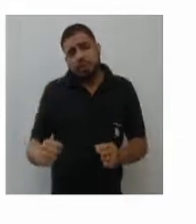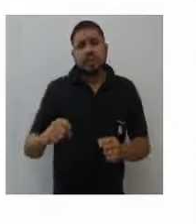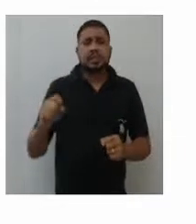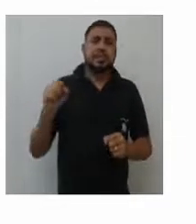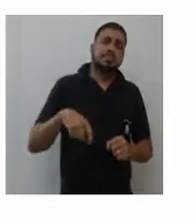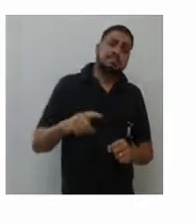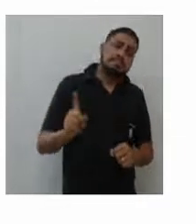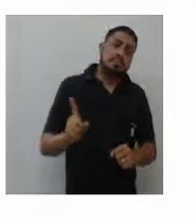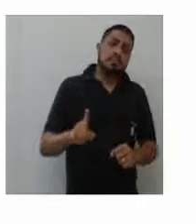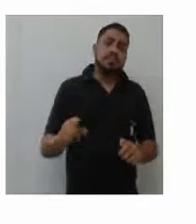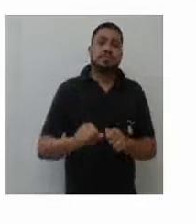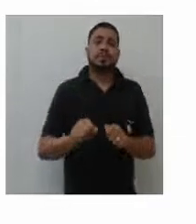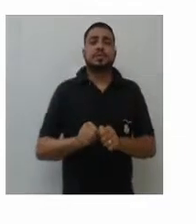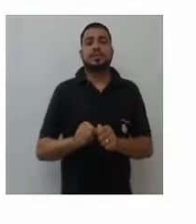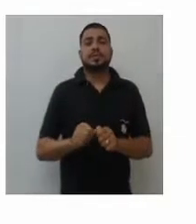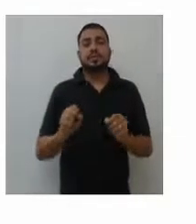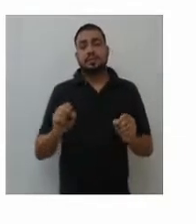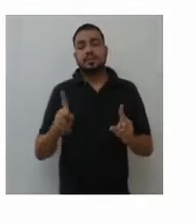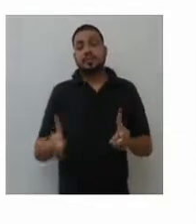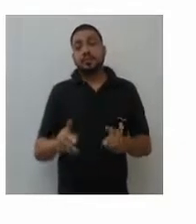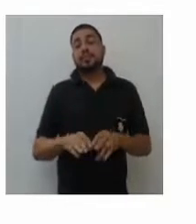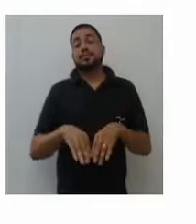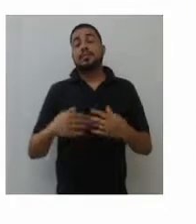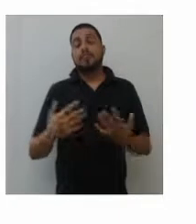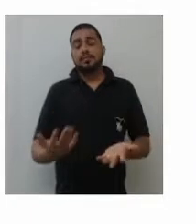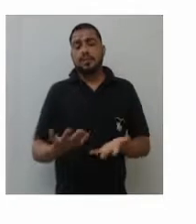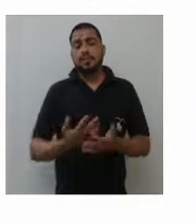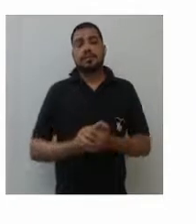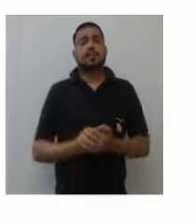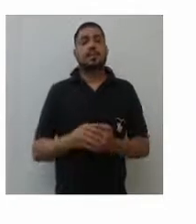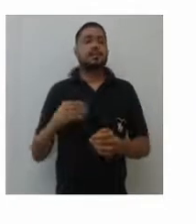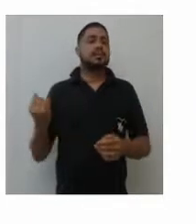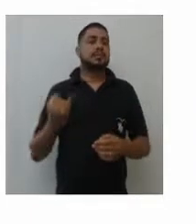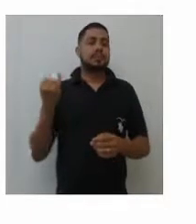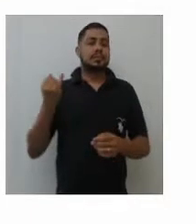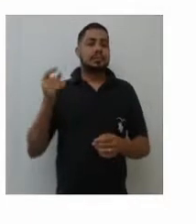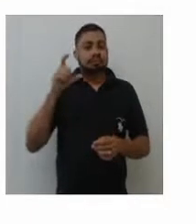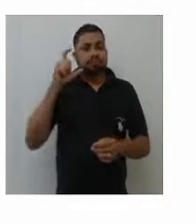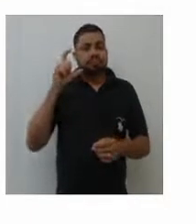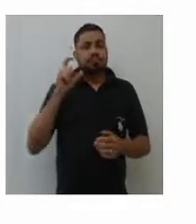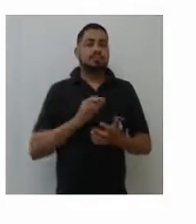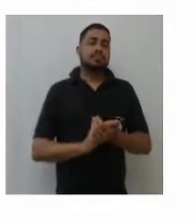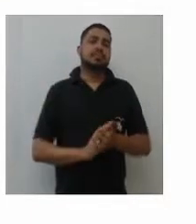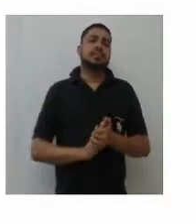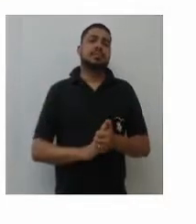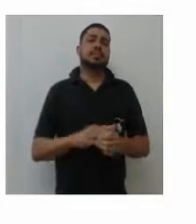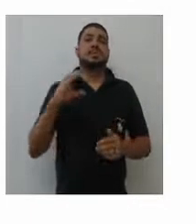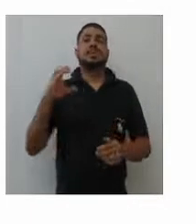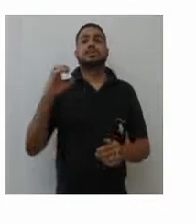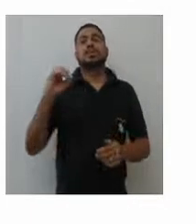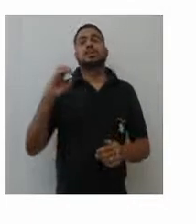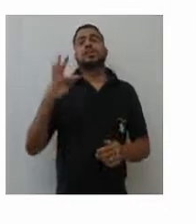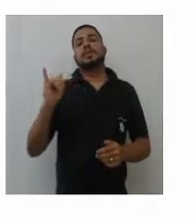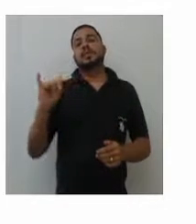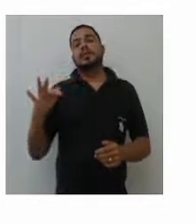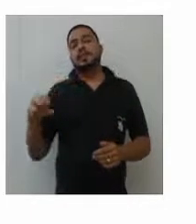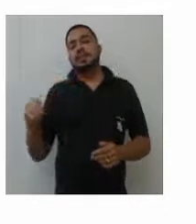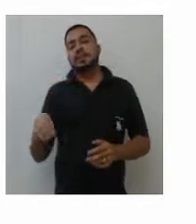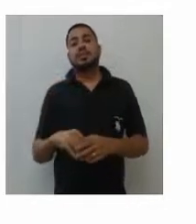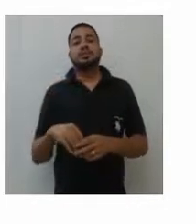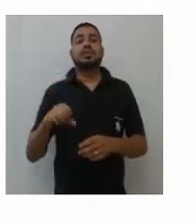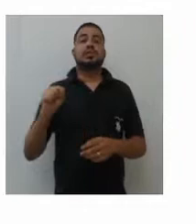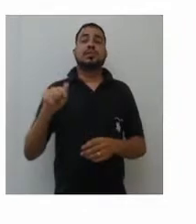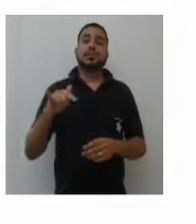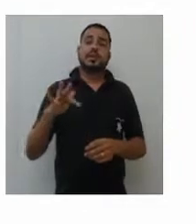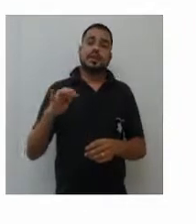um precipitado. Ok? Então, uma coisa muito interessante que se chama coeficiente de solubilidade